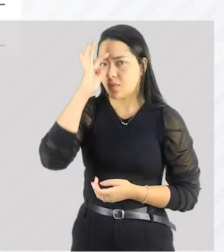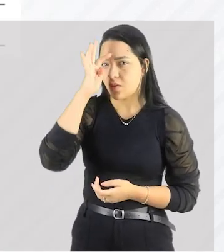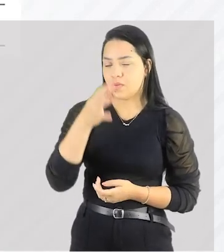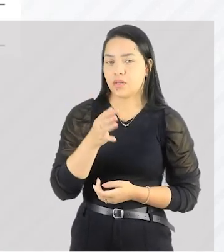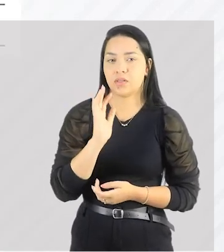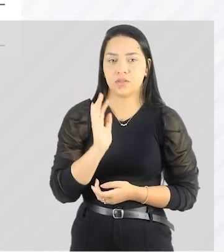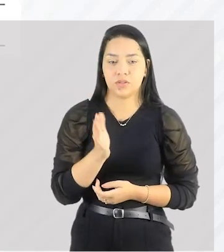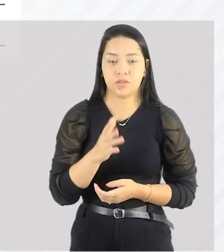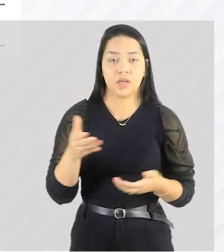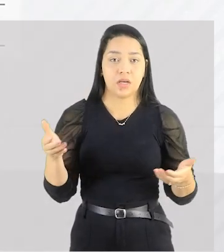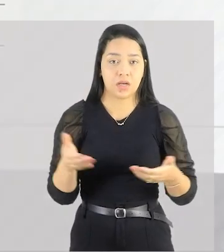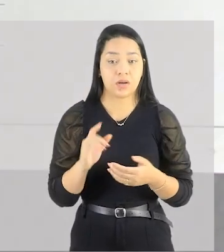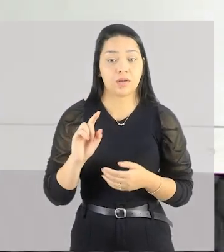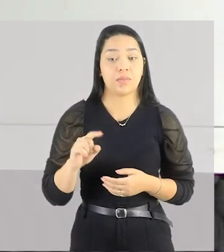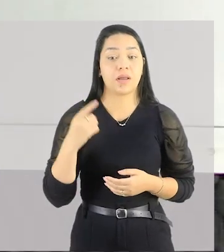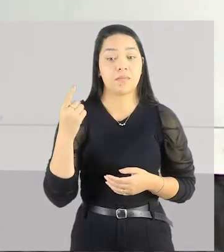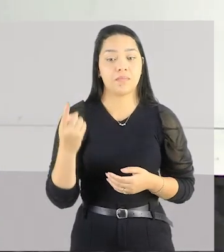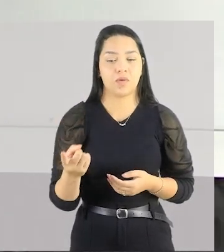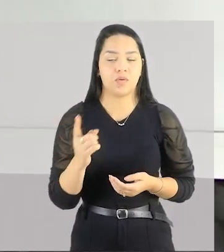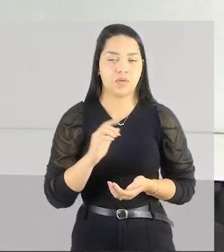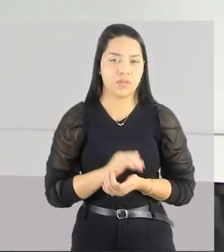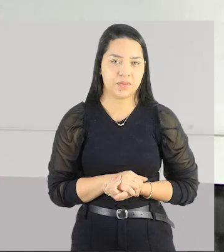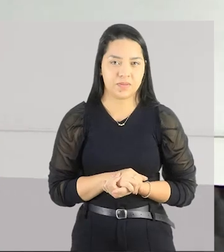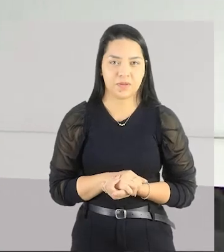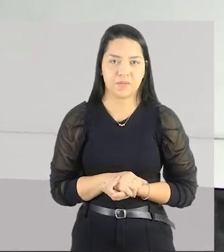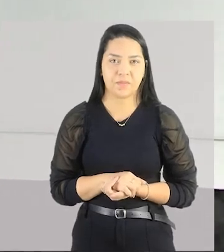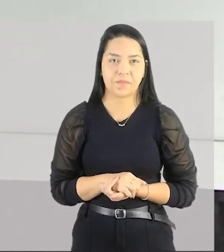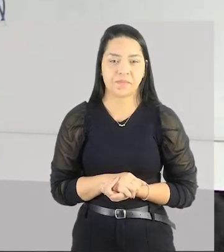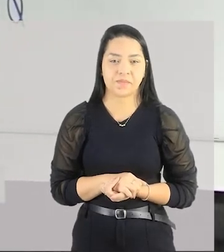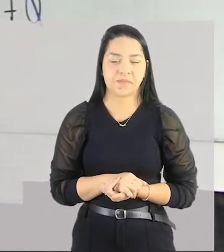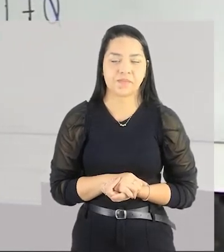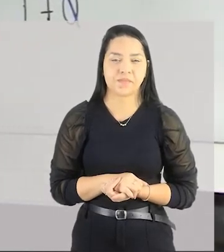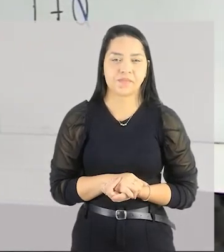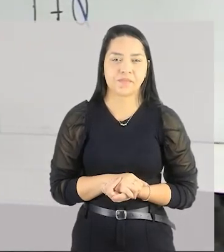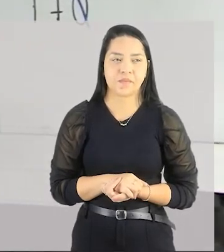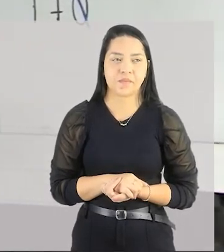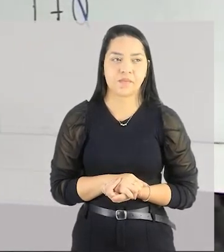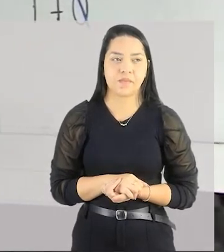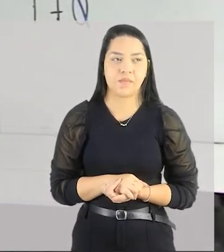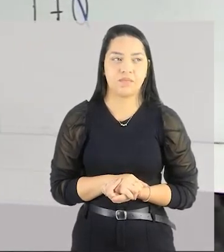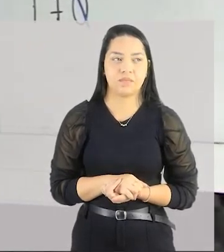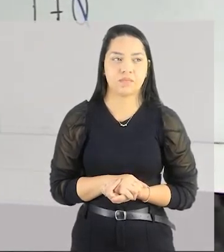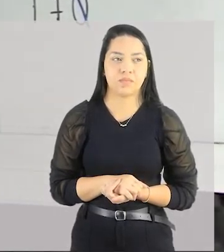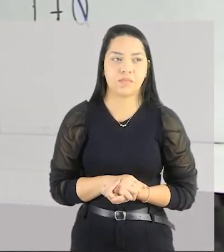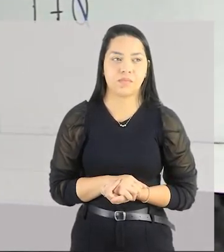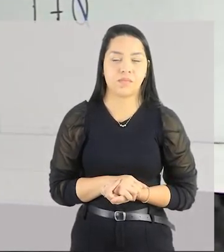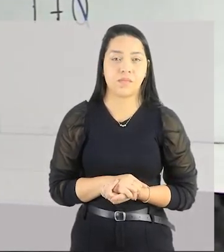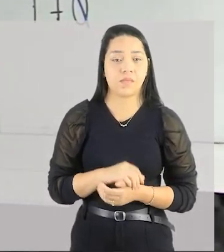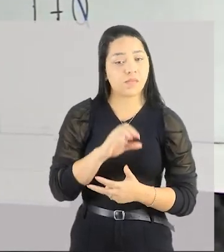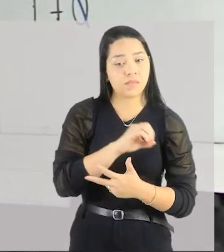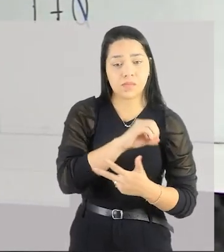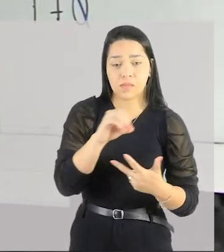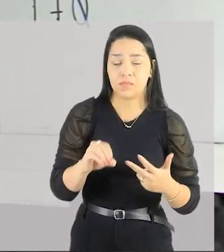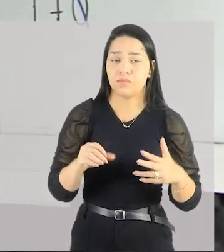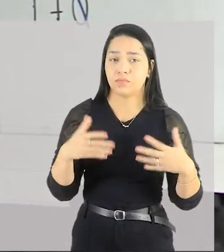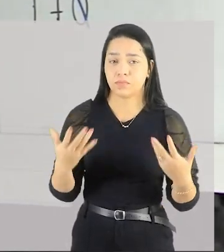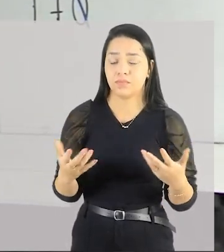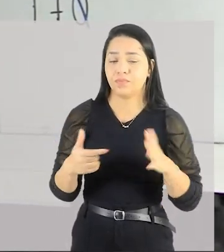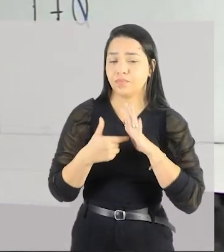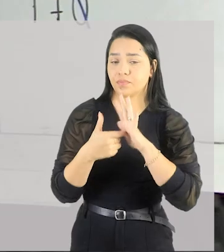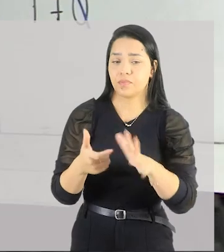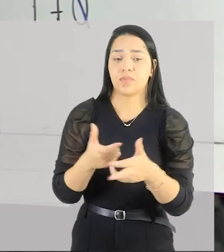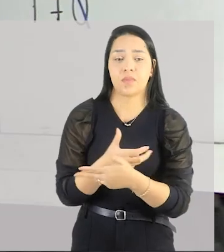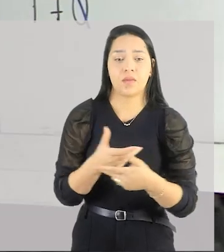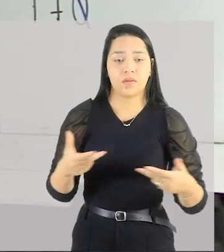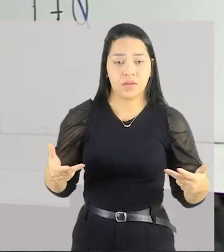resolvida. Vamos para a próxima. Turma, realmente o Enem é assim, tá? Aparecem